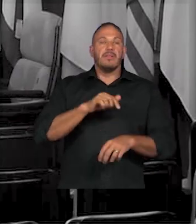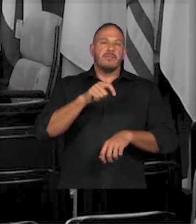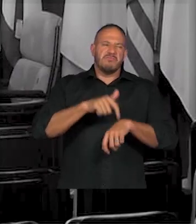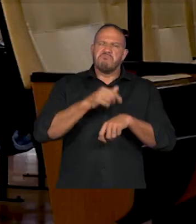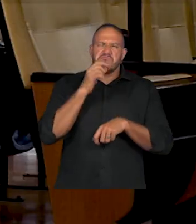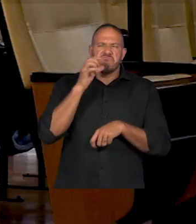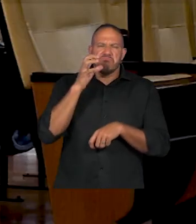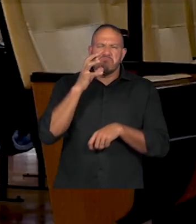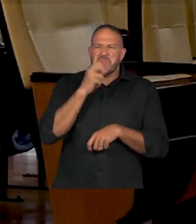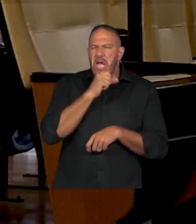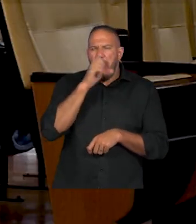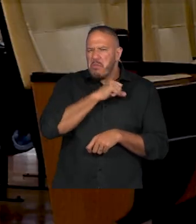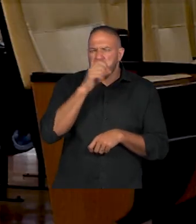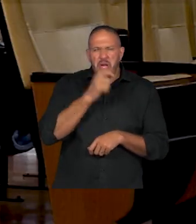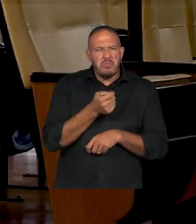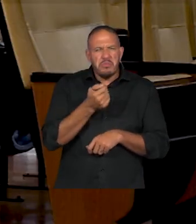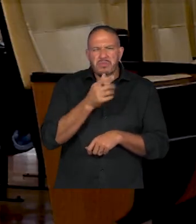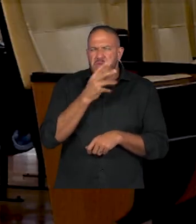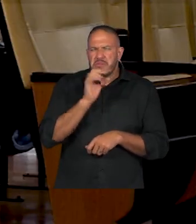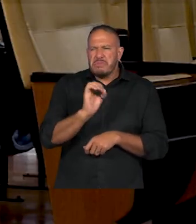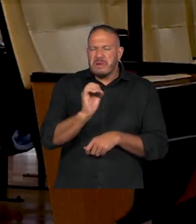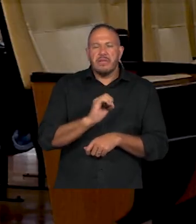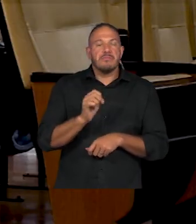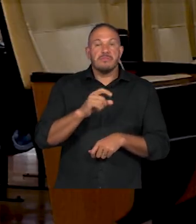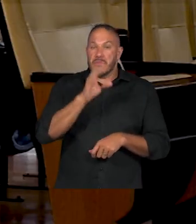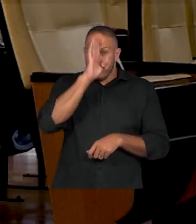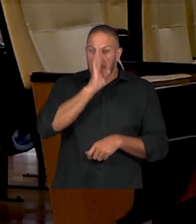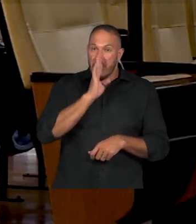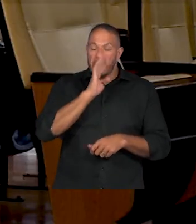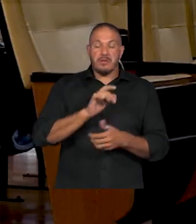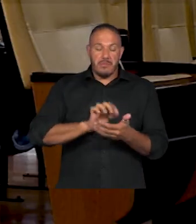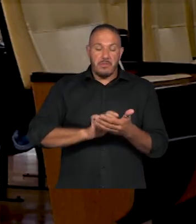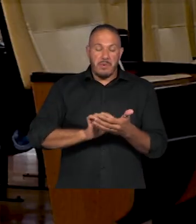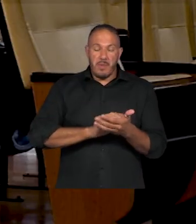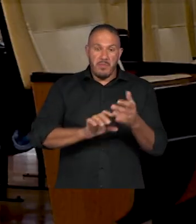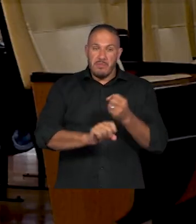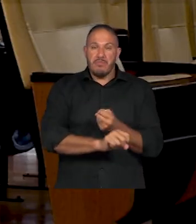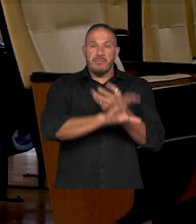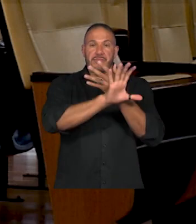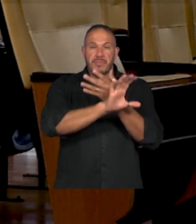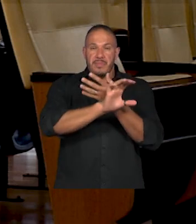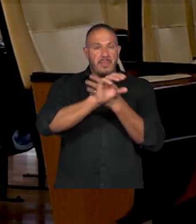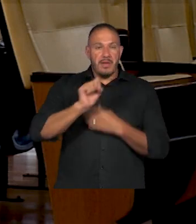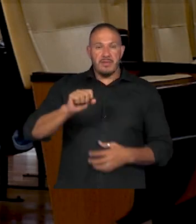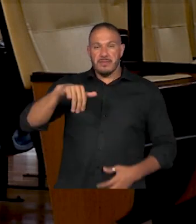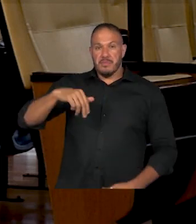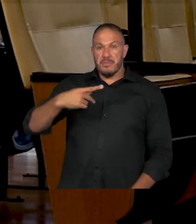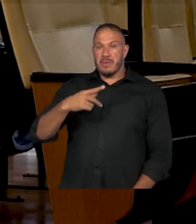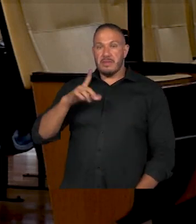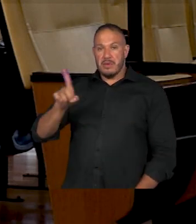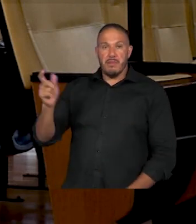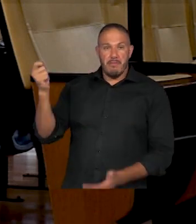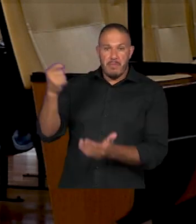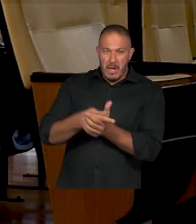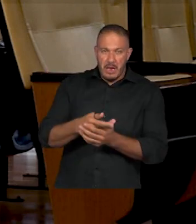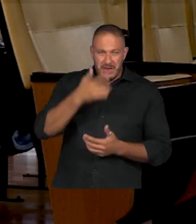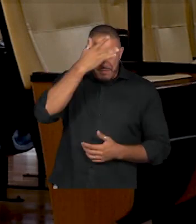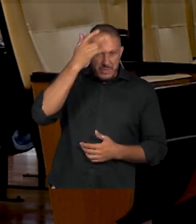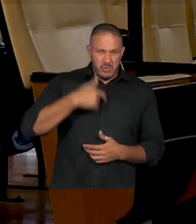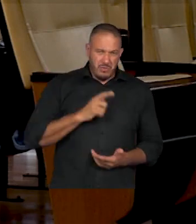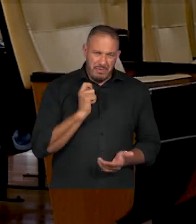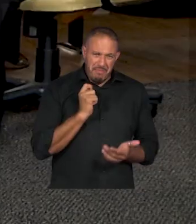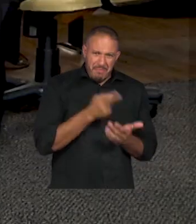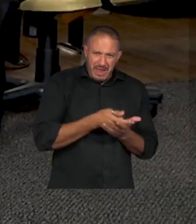muito pouco tempo quando você faz a ligação é gratuita, a SMPED que paga, então não tem nenhum custo para o munícipe,